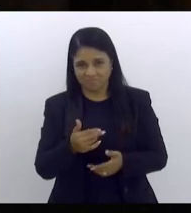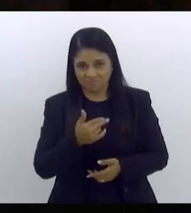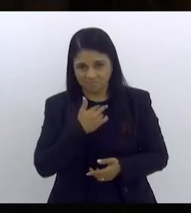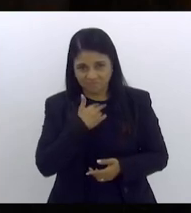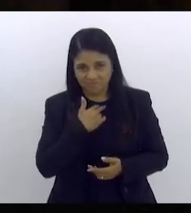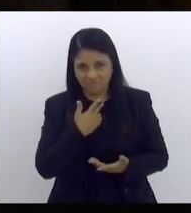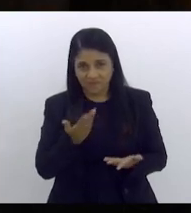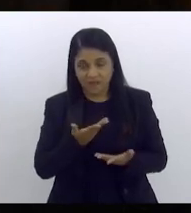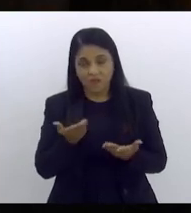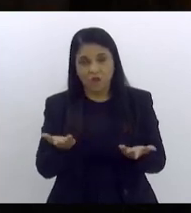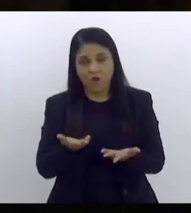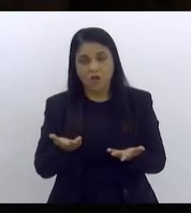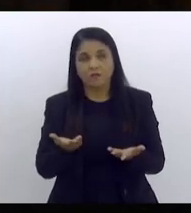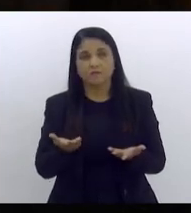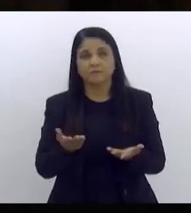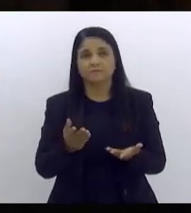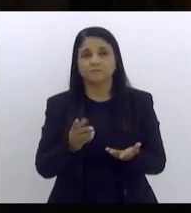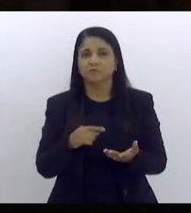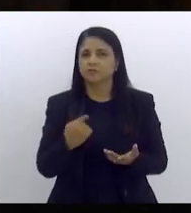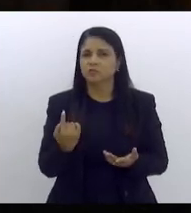uma ação direta de